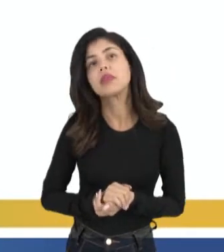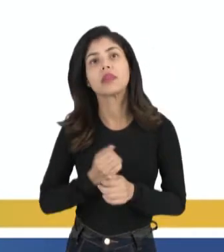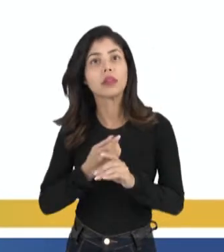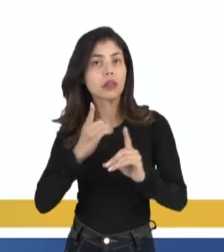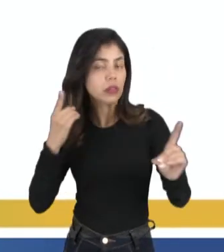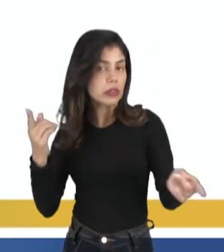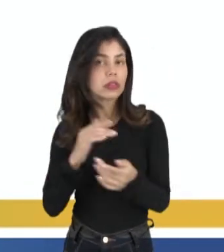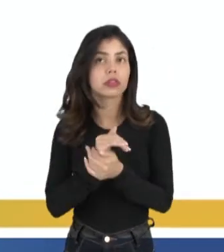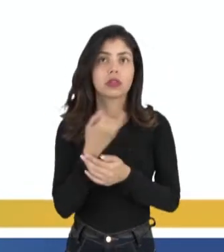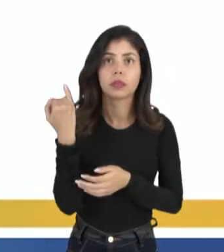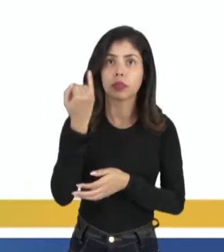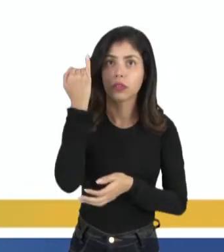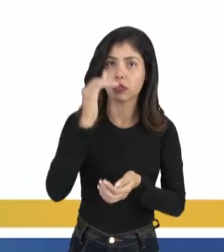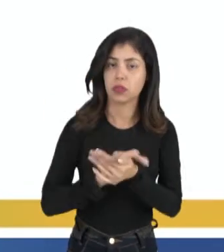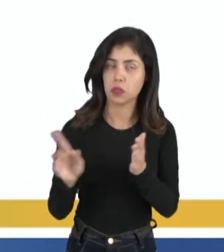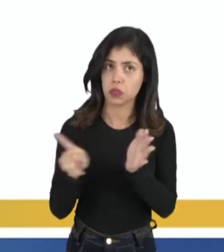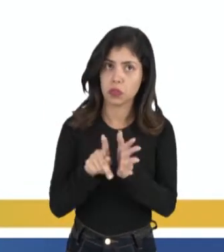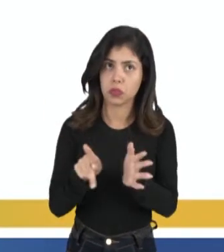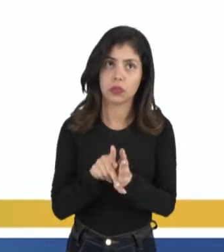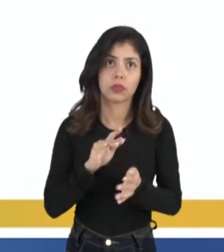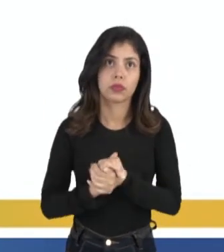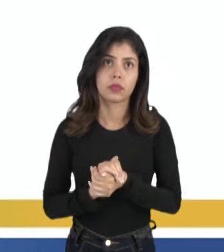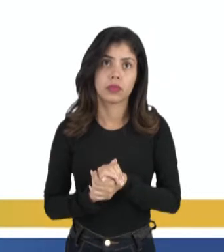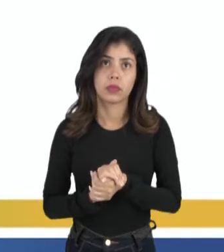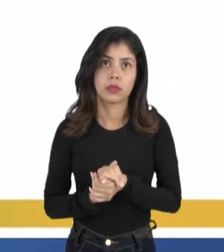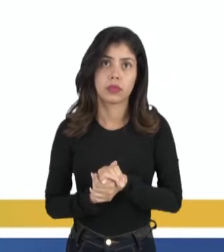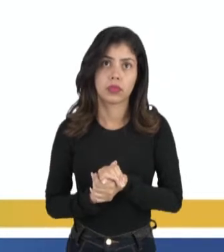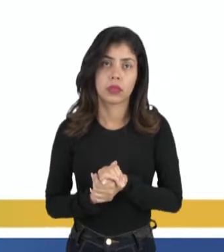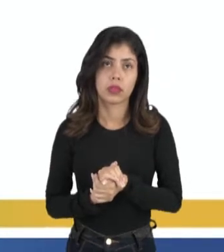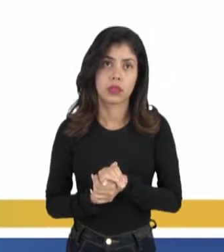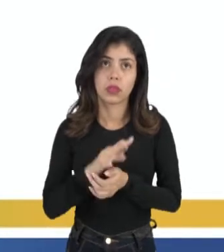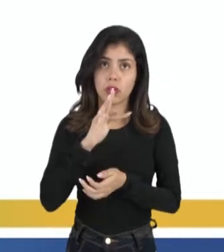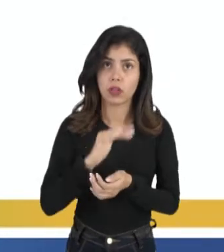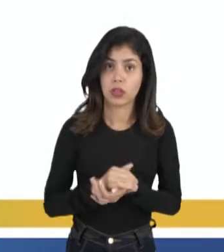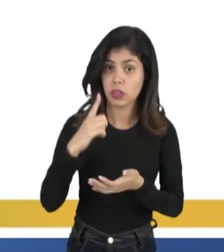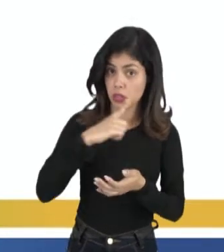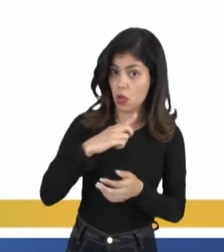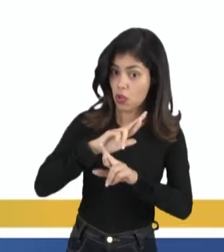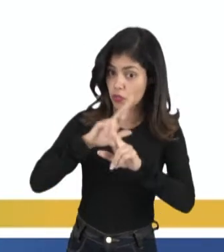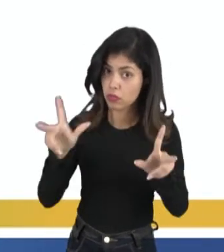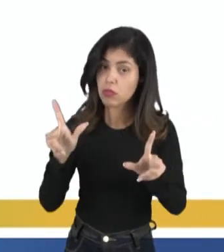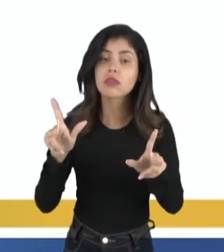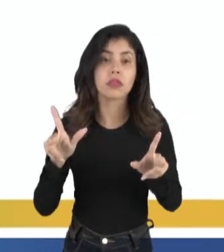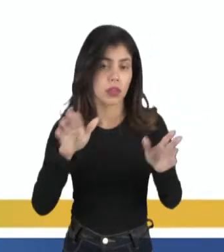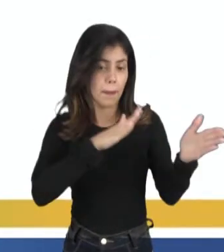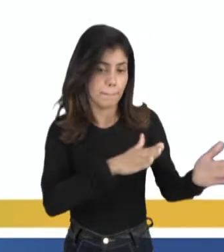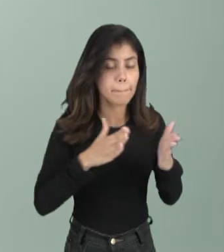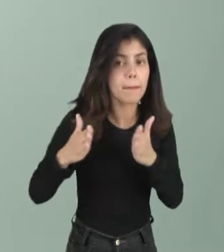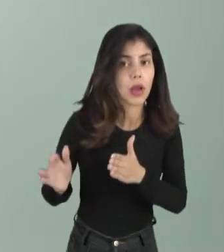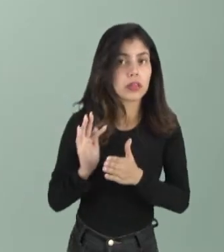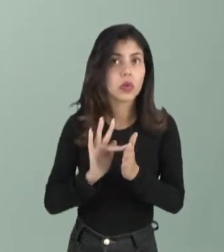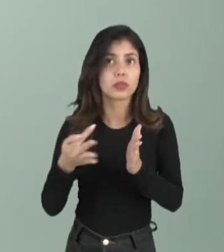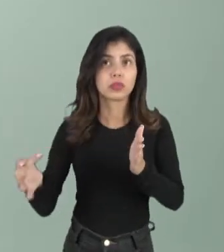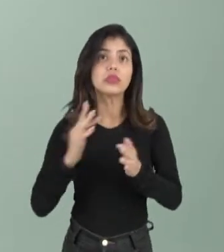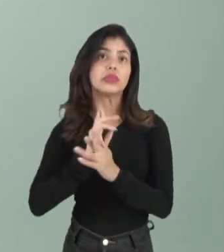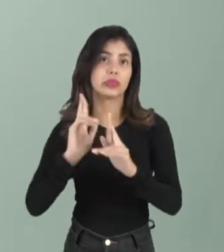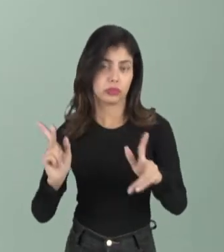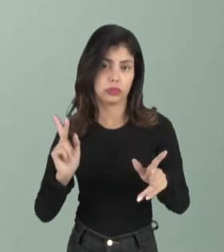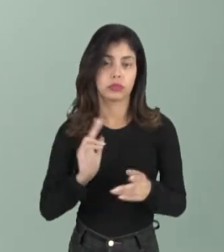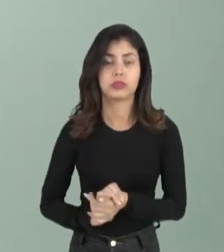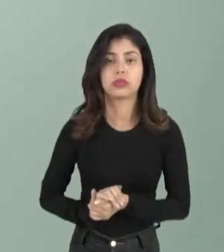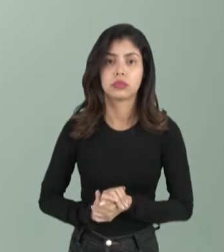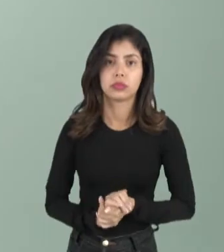que se afastam de sua função original e toma uma função diferente né passa a ter uma função